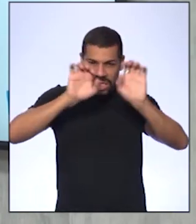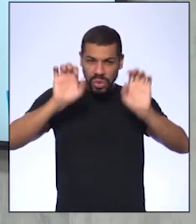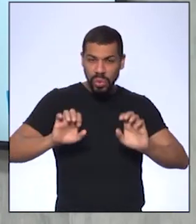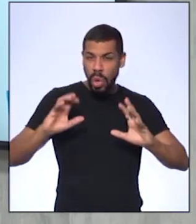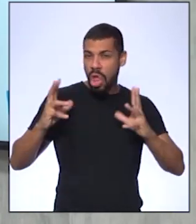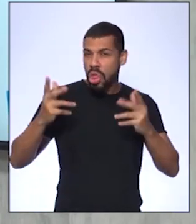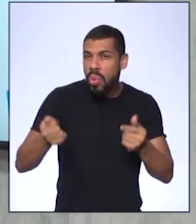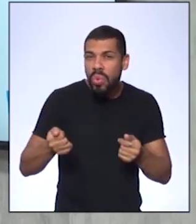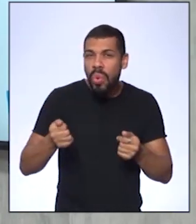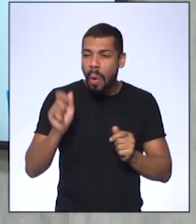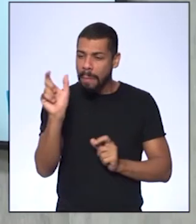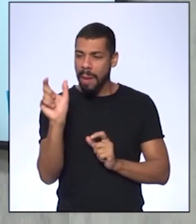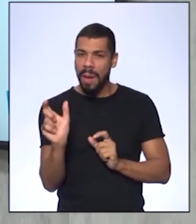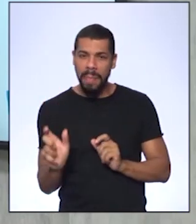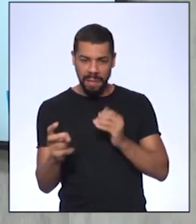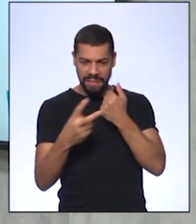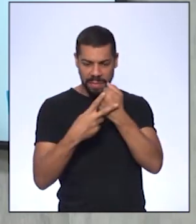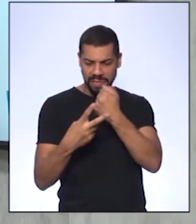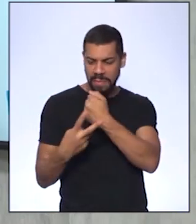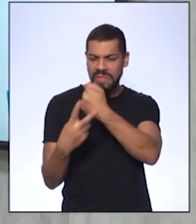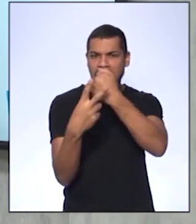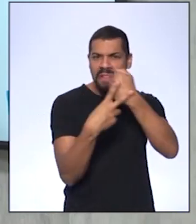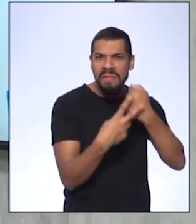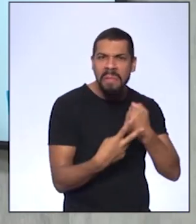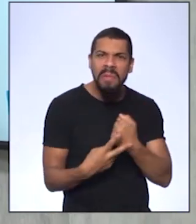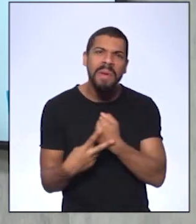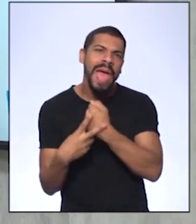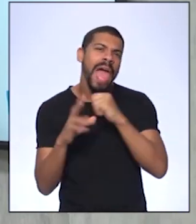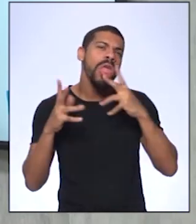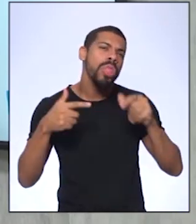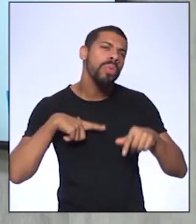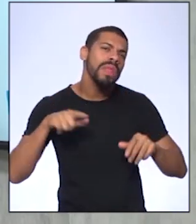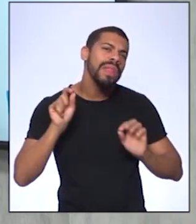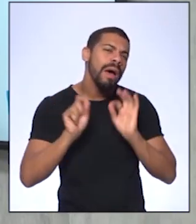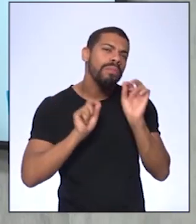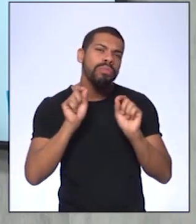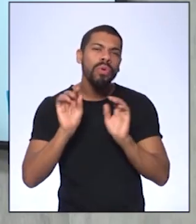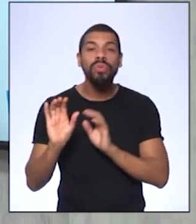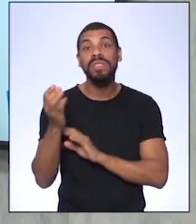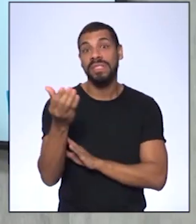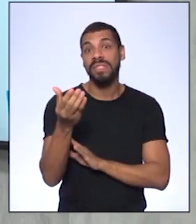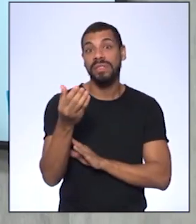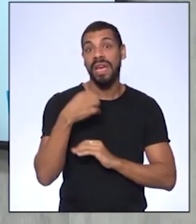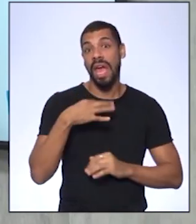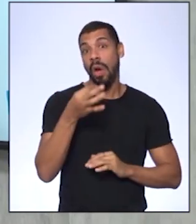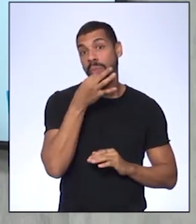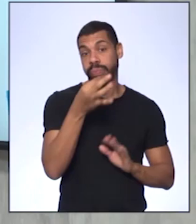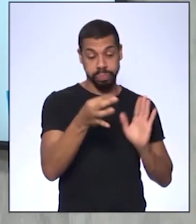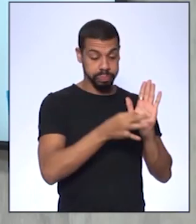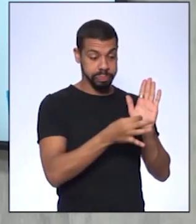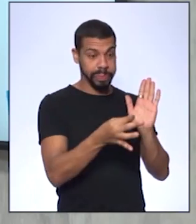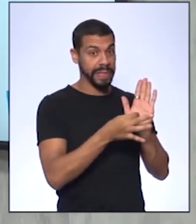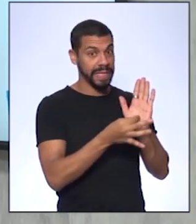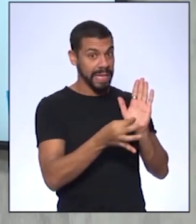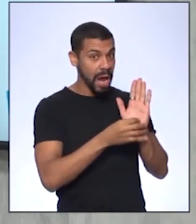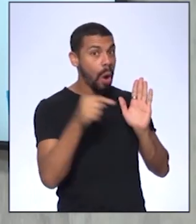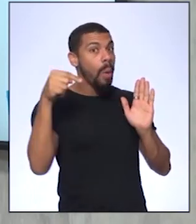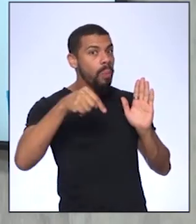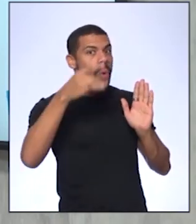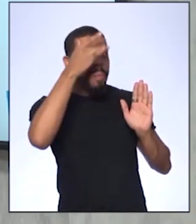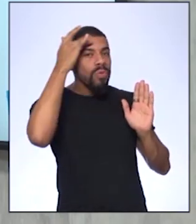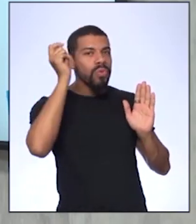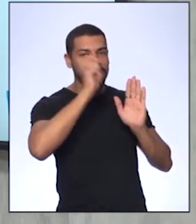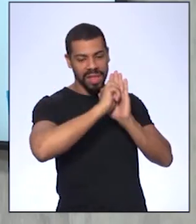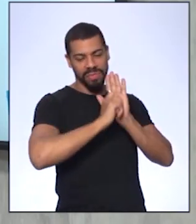estruturas verbais, elas deixam evidente que quem está ali relatando esse texto é quem tem a opinião